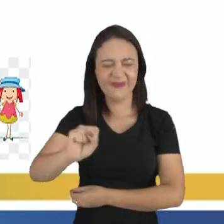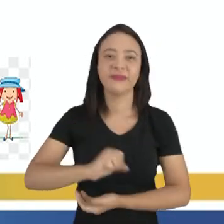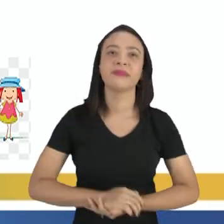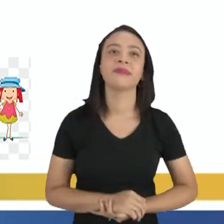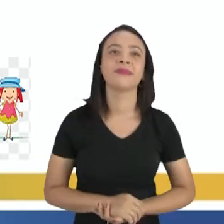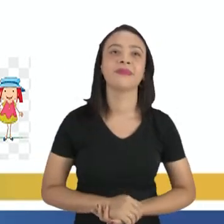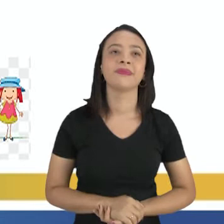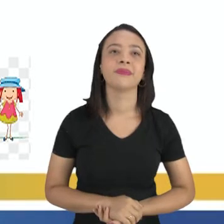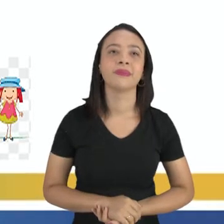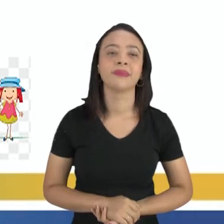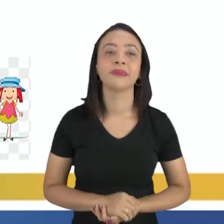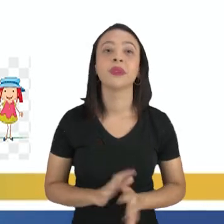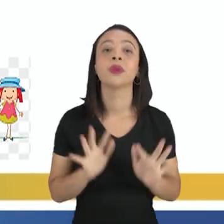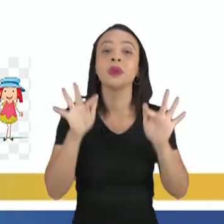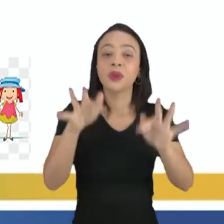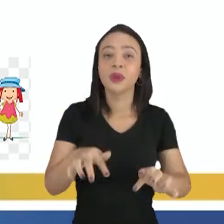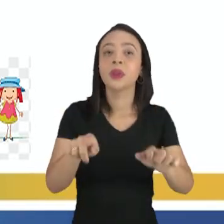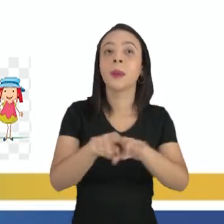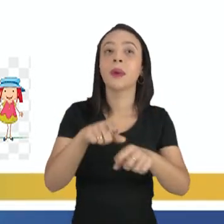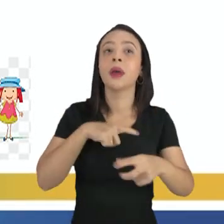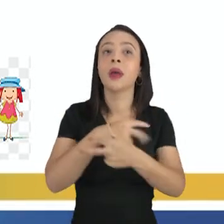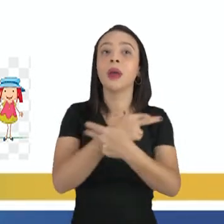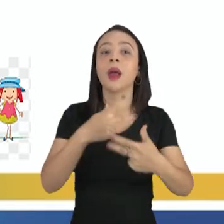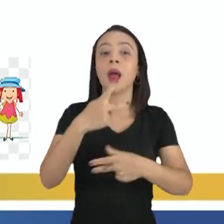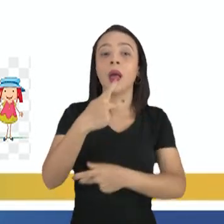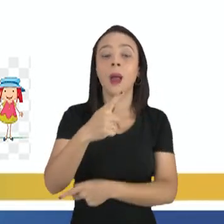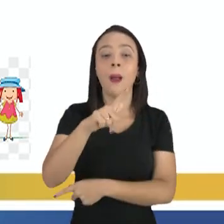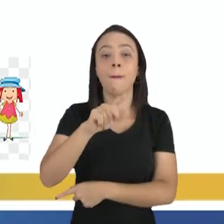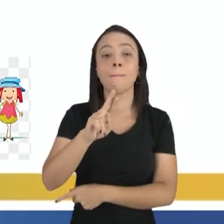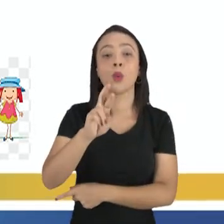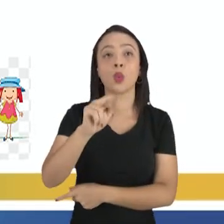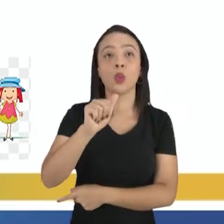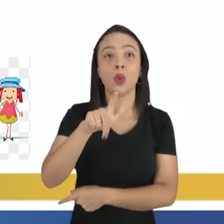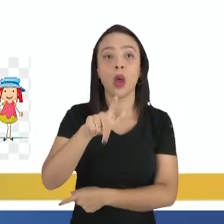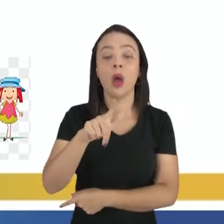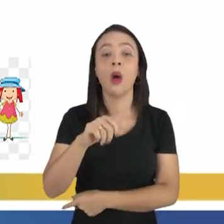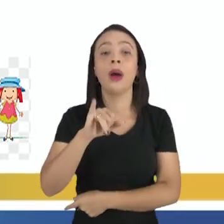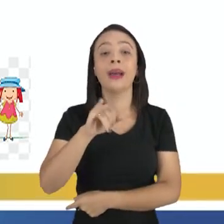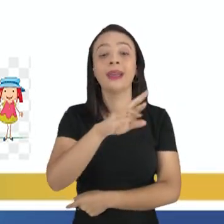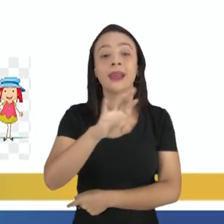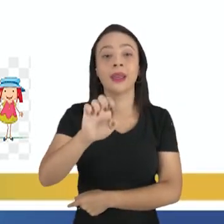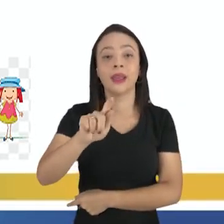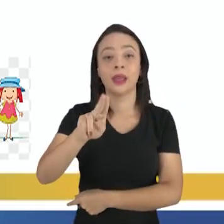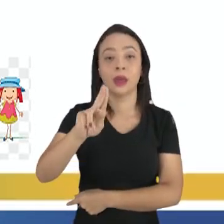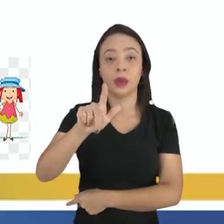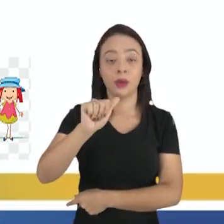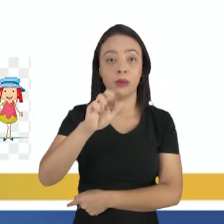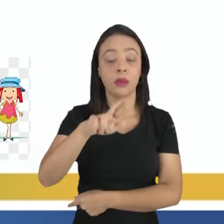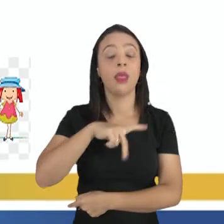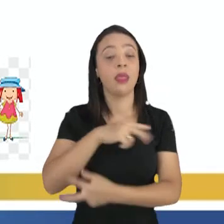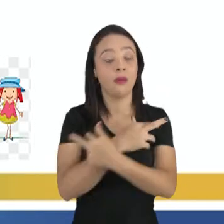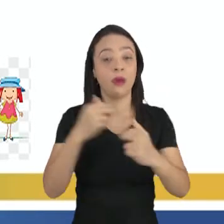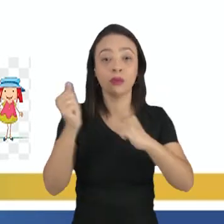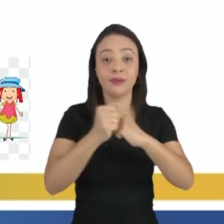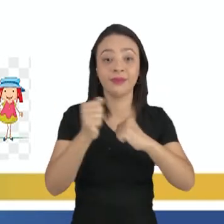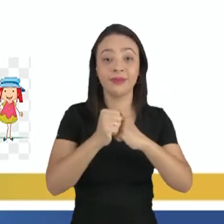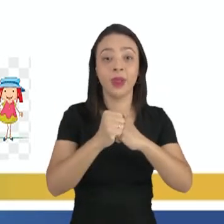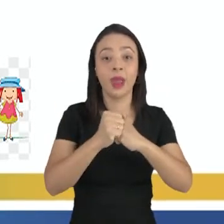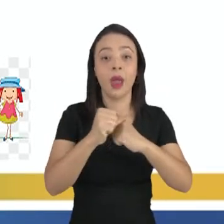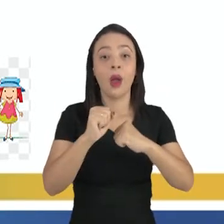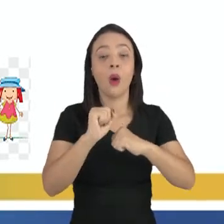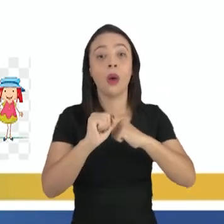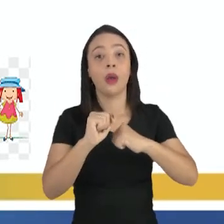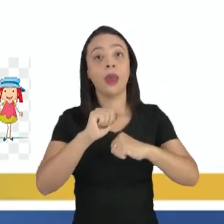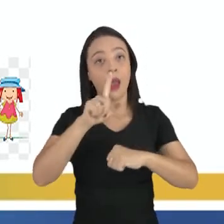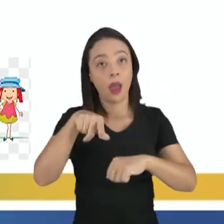final. E por último, o plural irregular. Nós temos alguns substantivos que o plural dele é irregular. Como assim? A